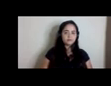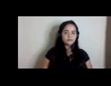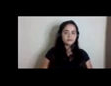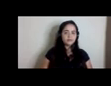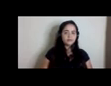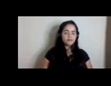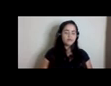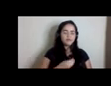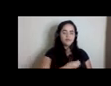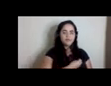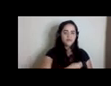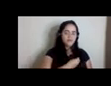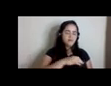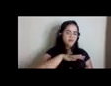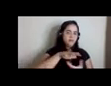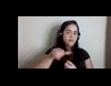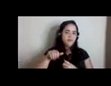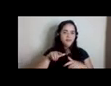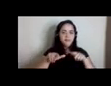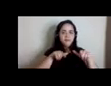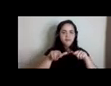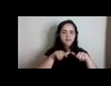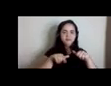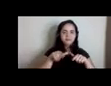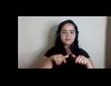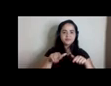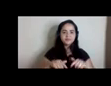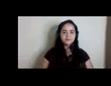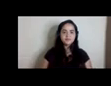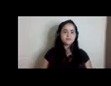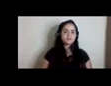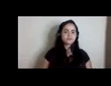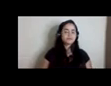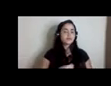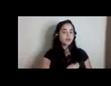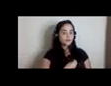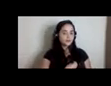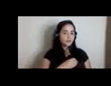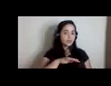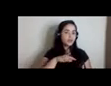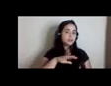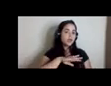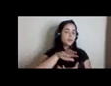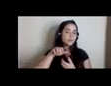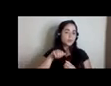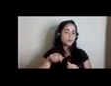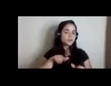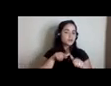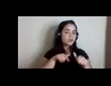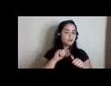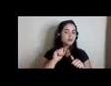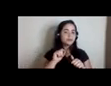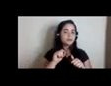a vida no mundo do trabalho. A vida no mundo do trabalho, via de regra,